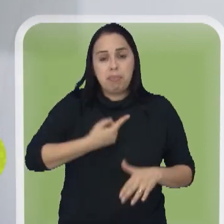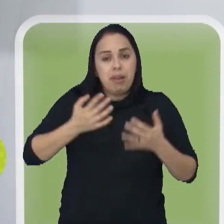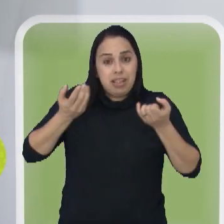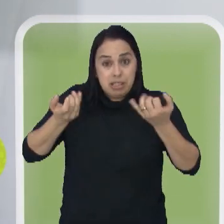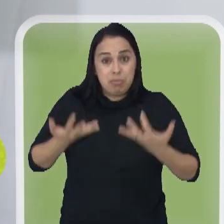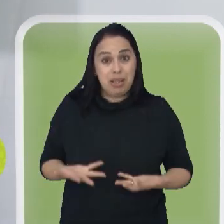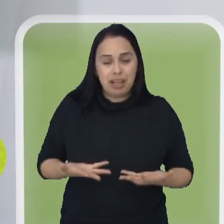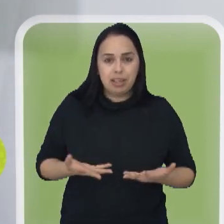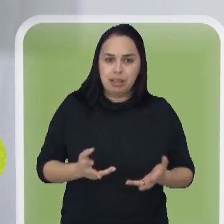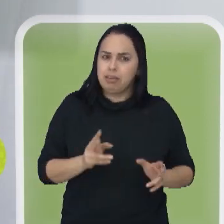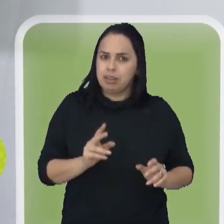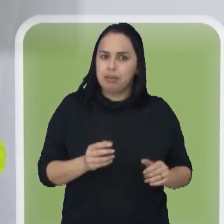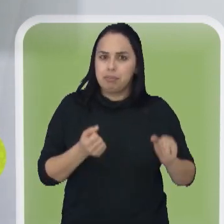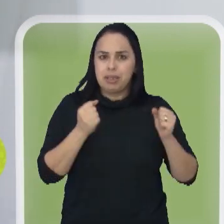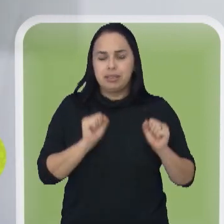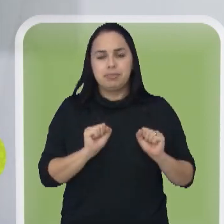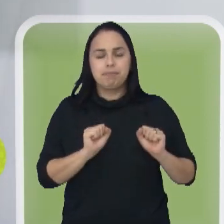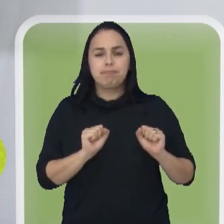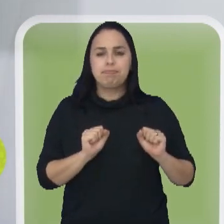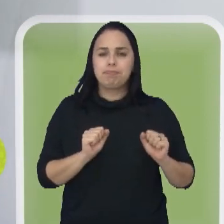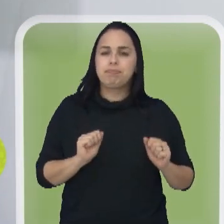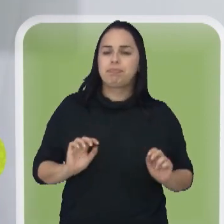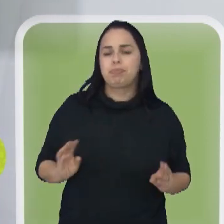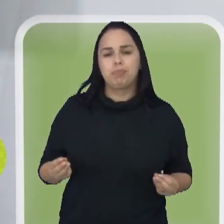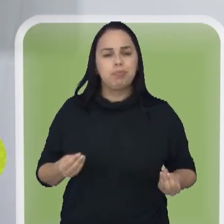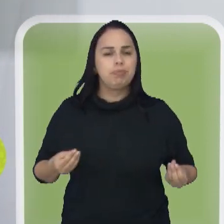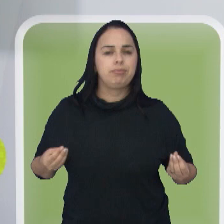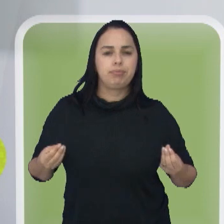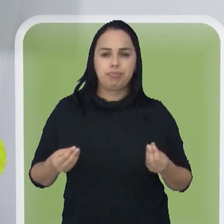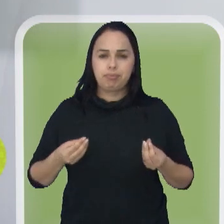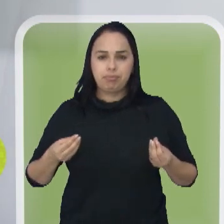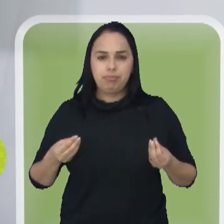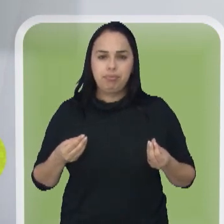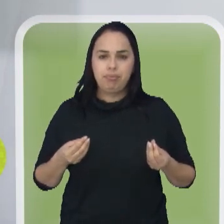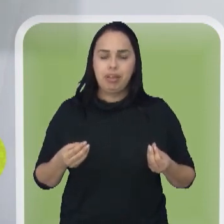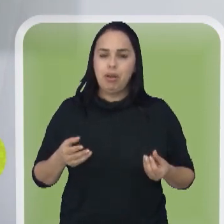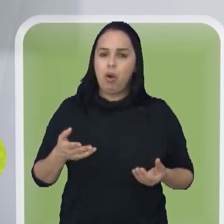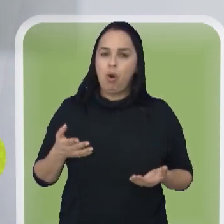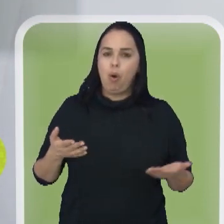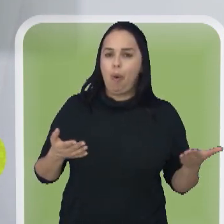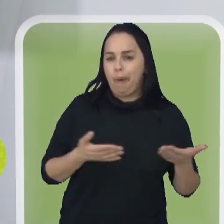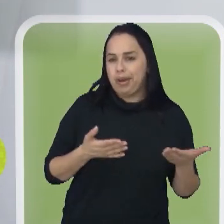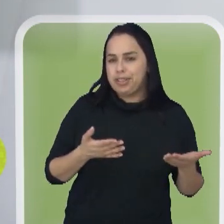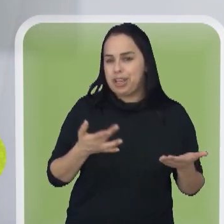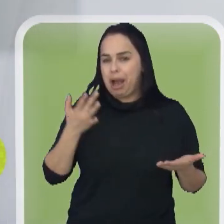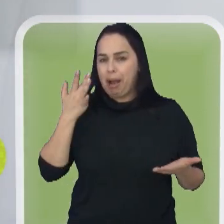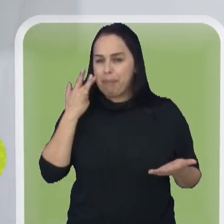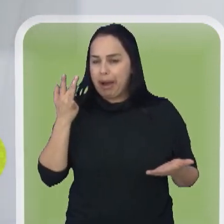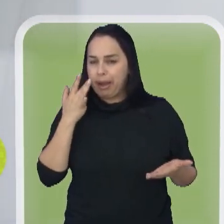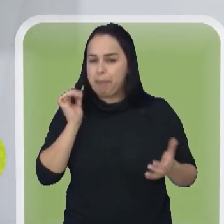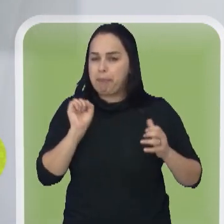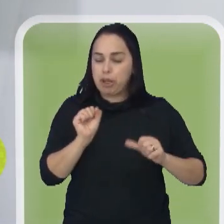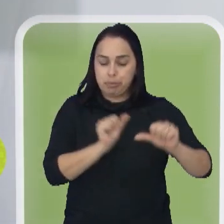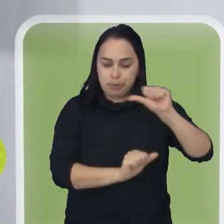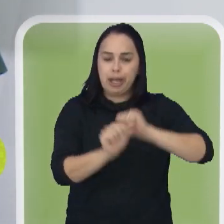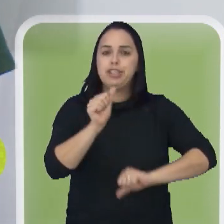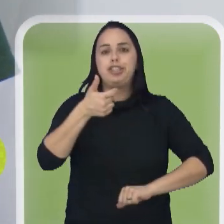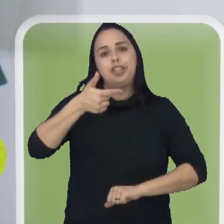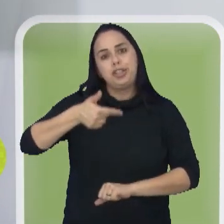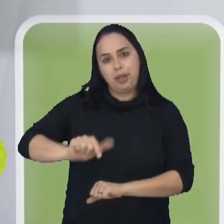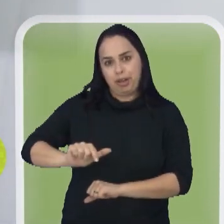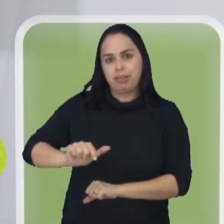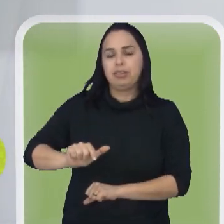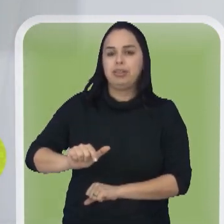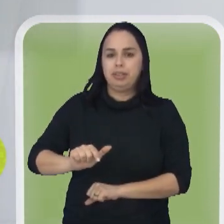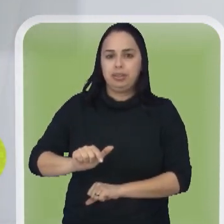falar. Mas eu não duvido nada de, entre hoje e amanhã, ter uma outra reviravolta aí,